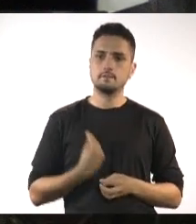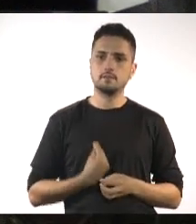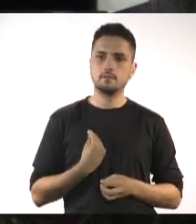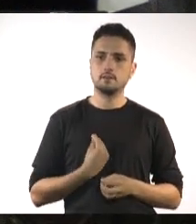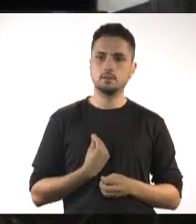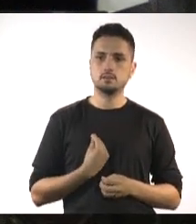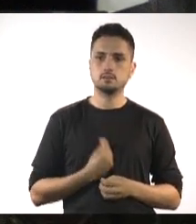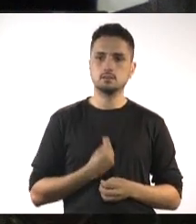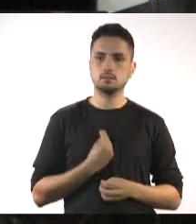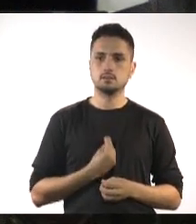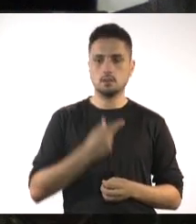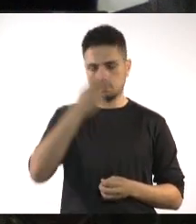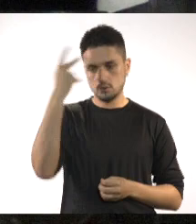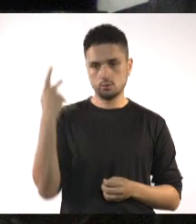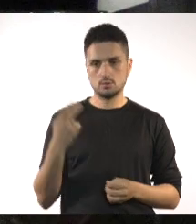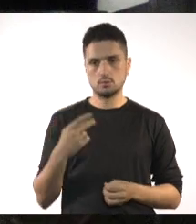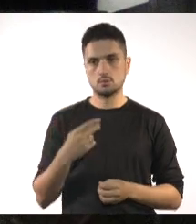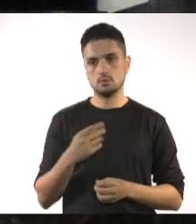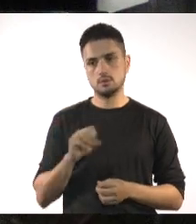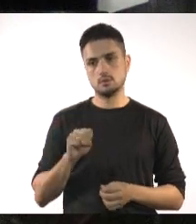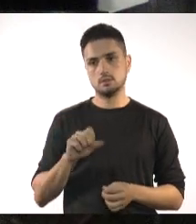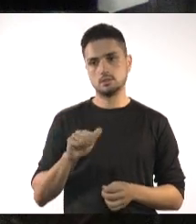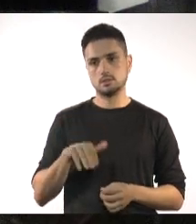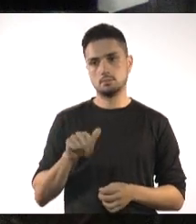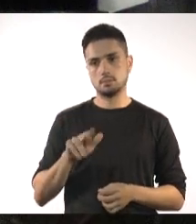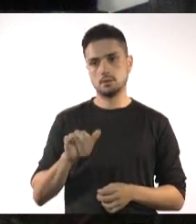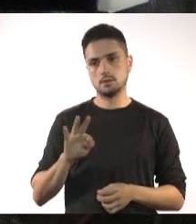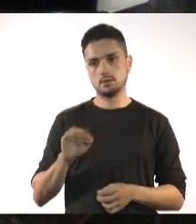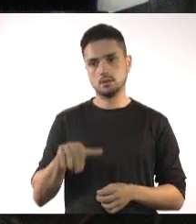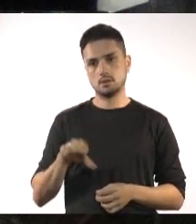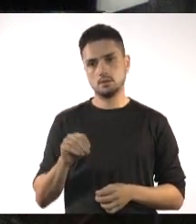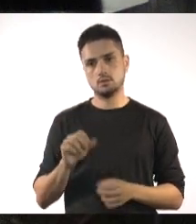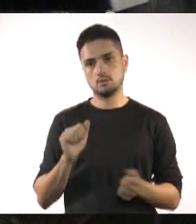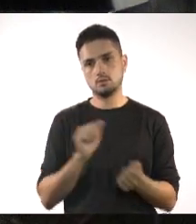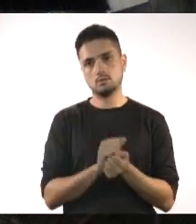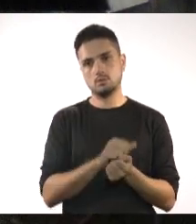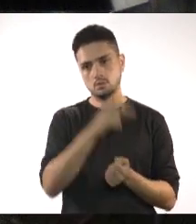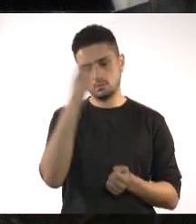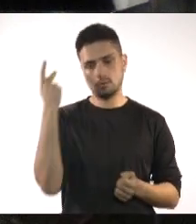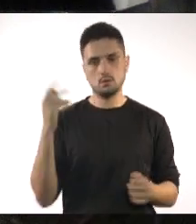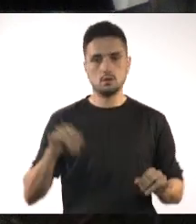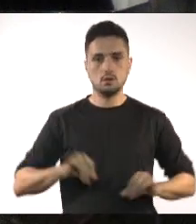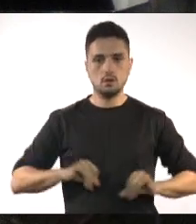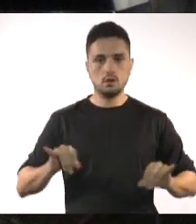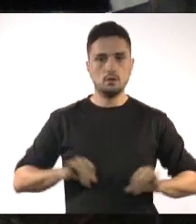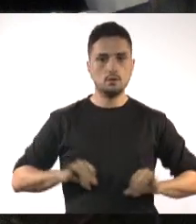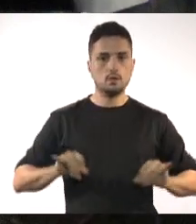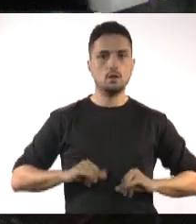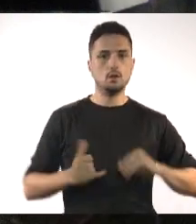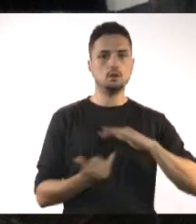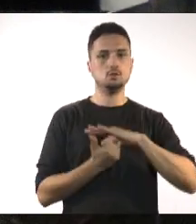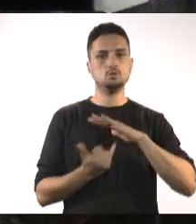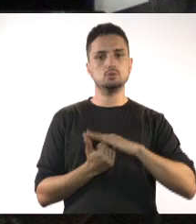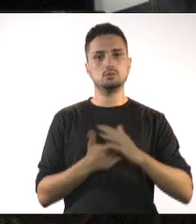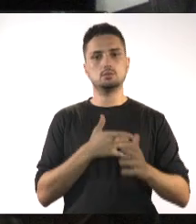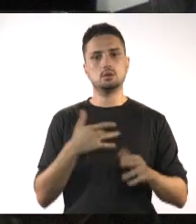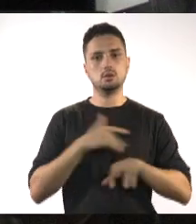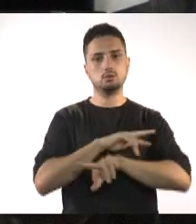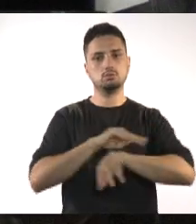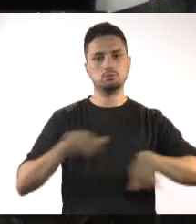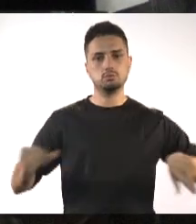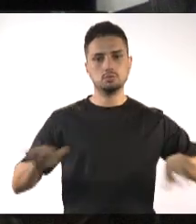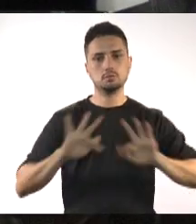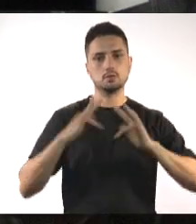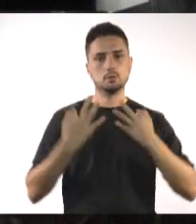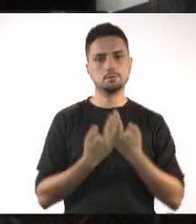presença samaritana junto aos doentes e sofredores nas instituições de saúde, na família e na comunidade.